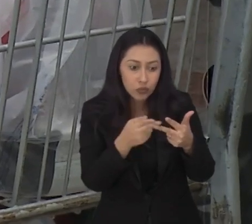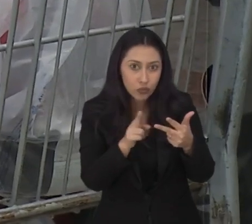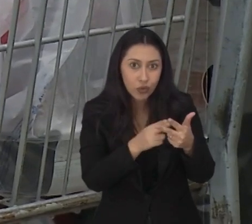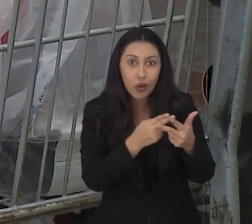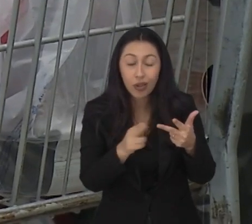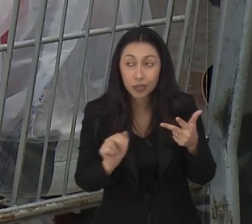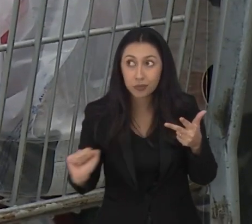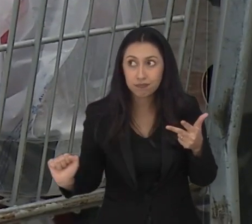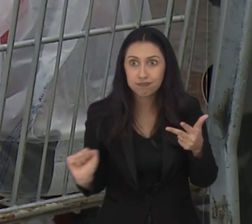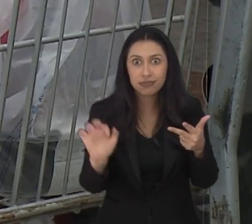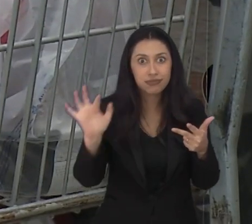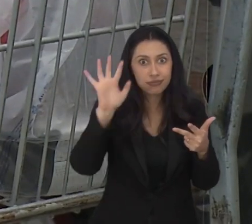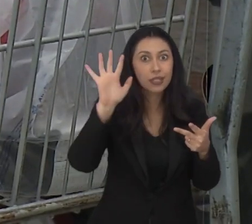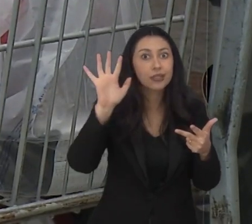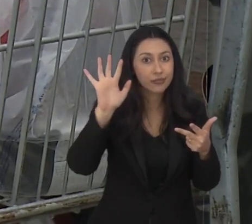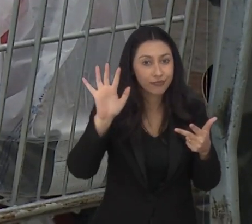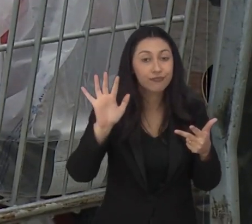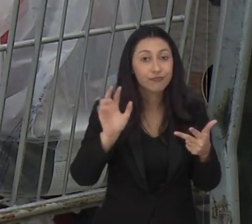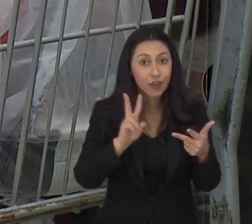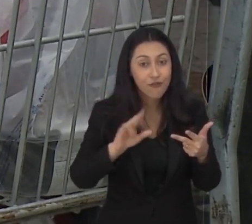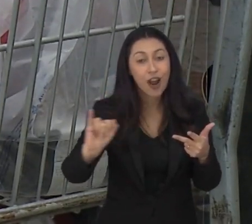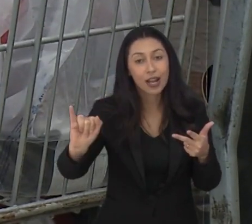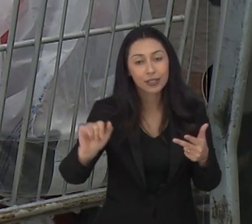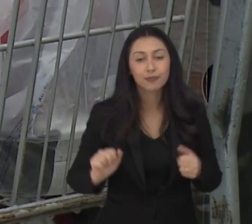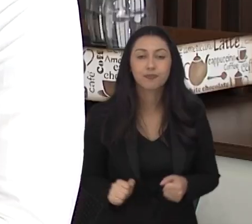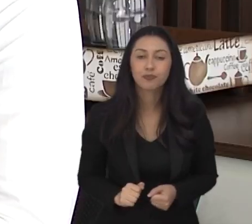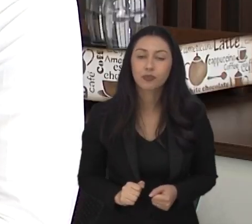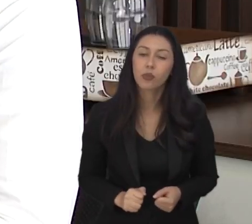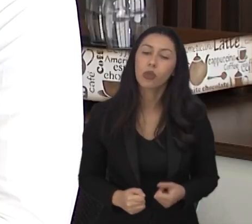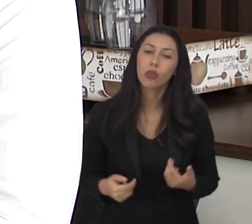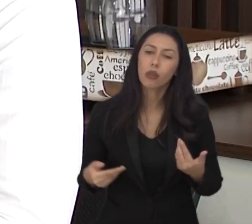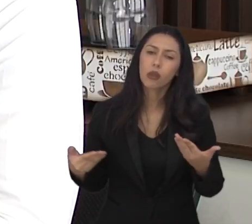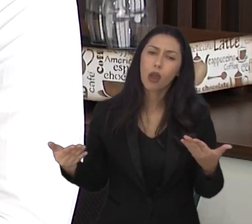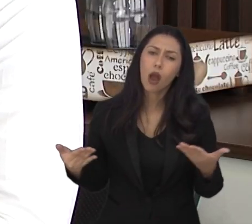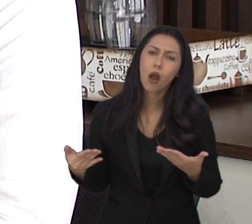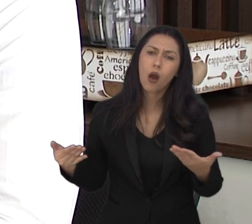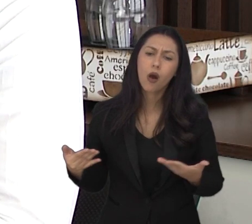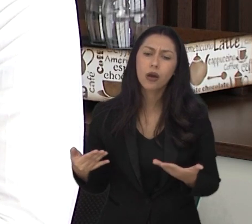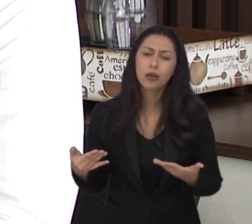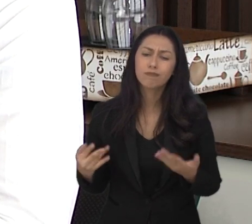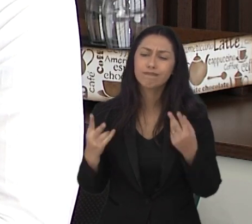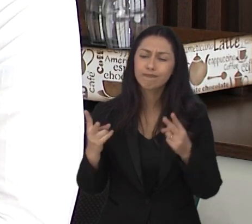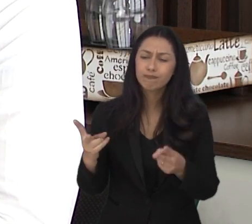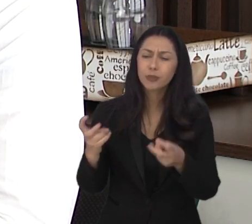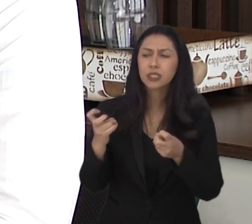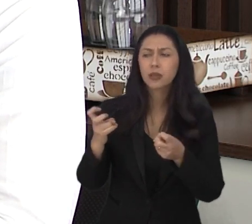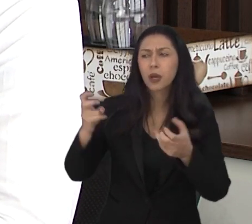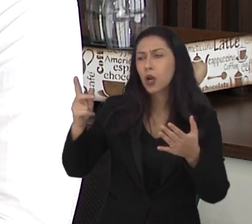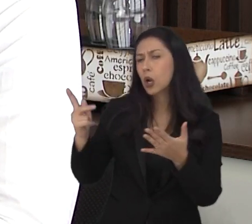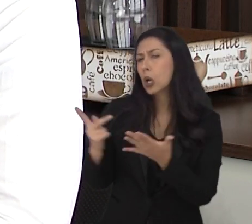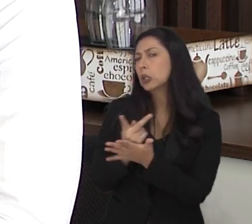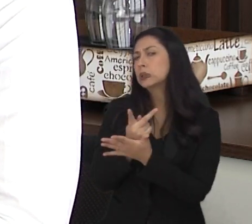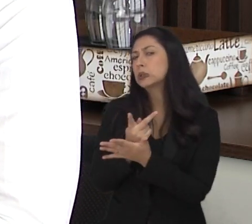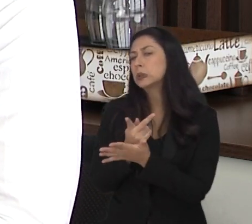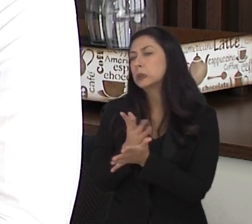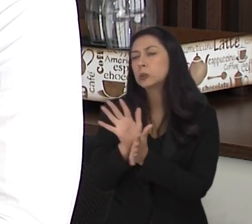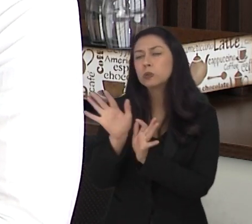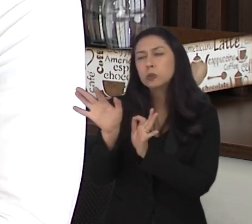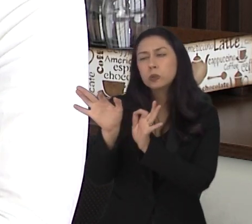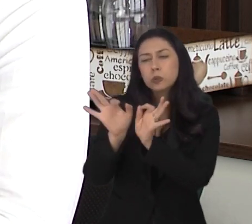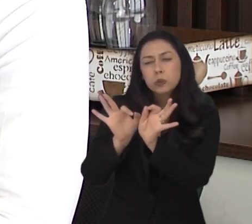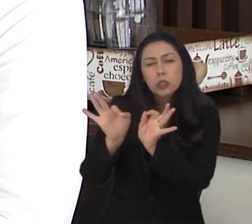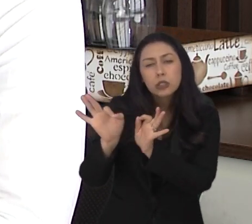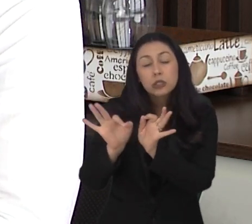como chocolate devem sofrer aumento nos preços. A gente tem ali agora acontecendo